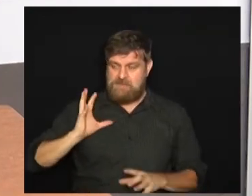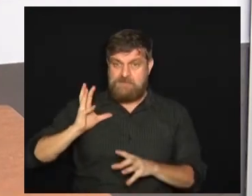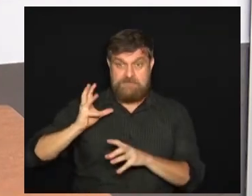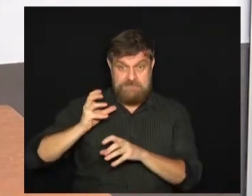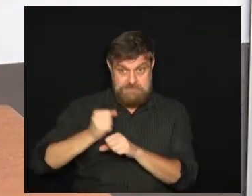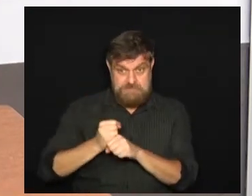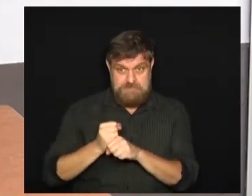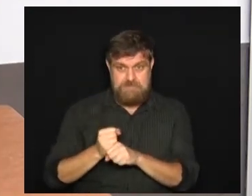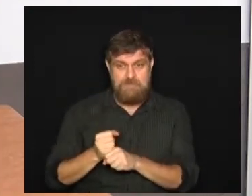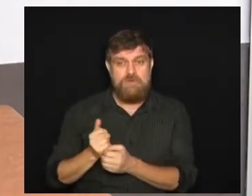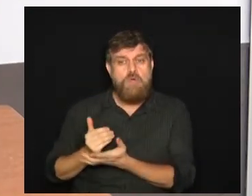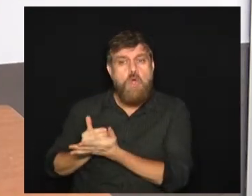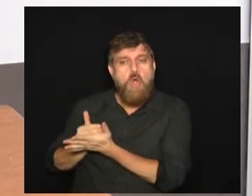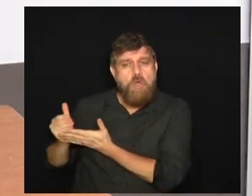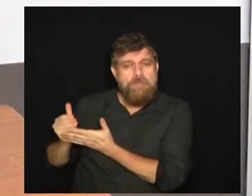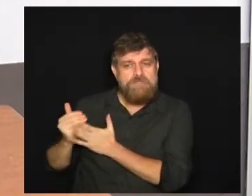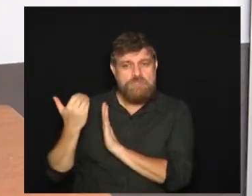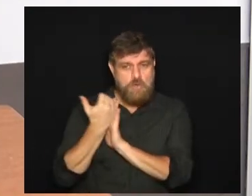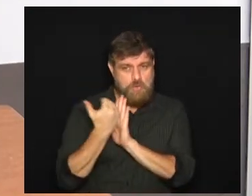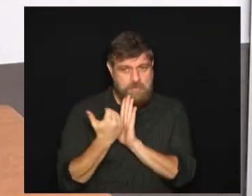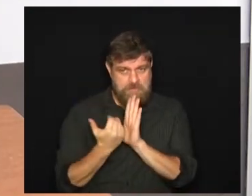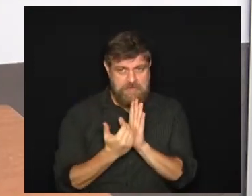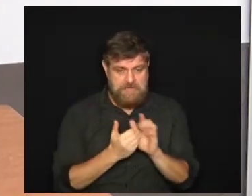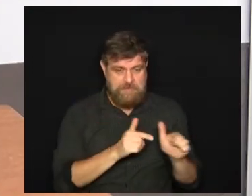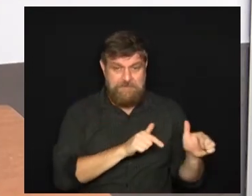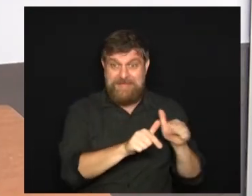foi implantado o programa do Emprega Bem.